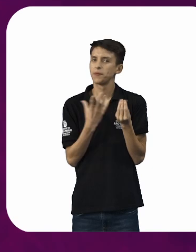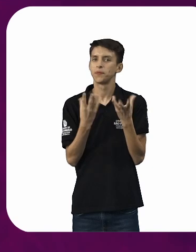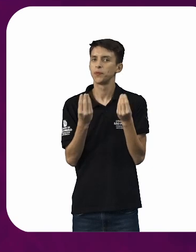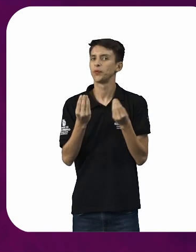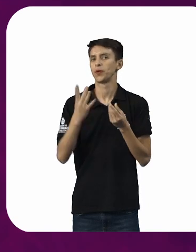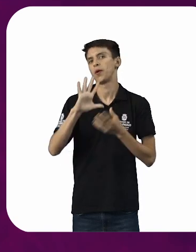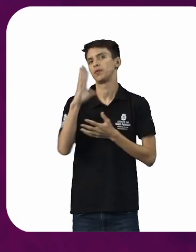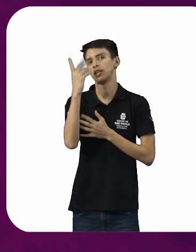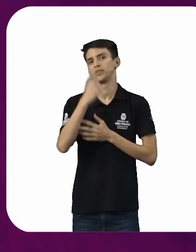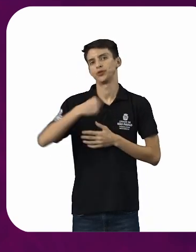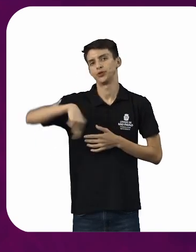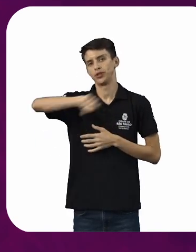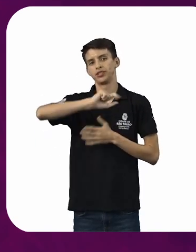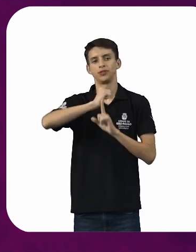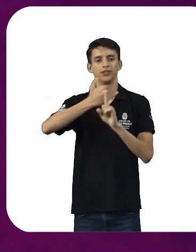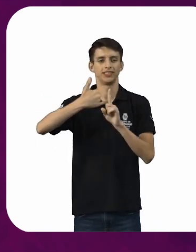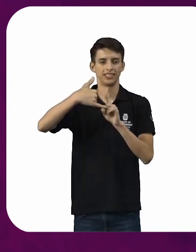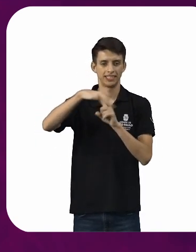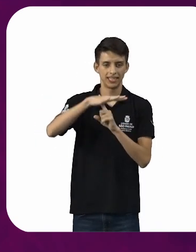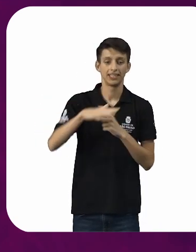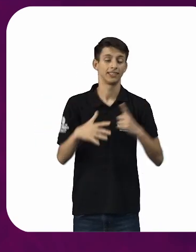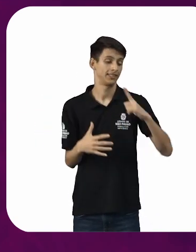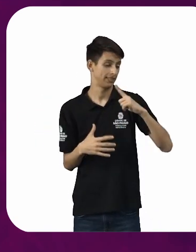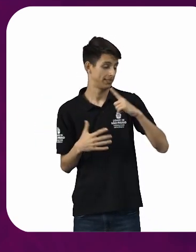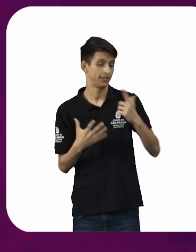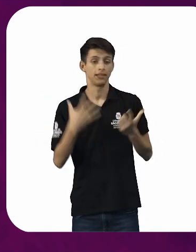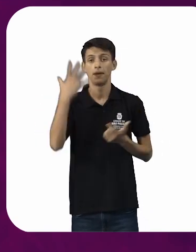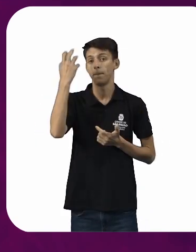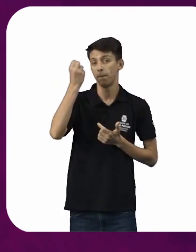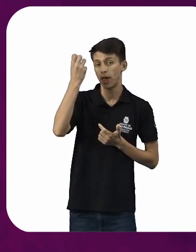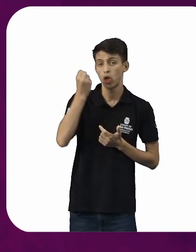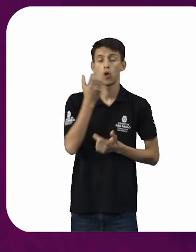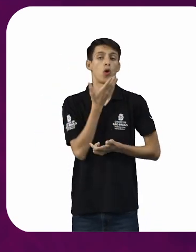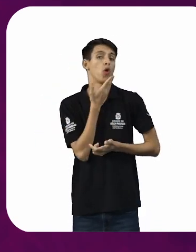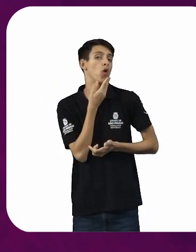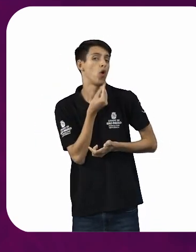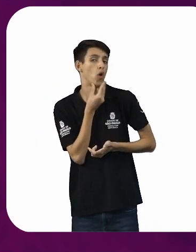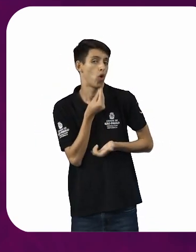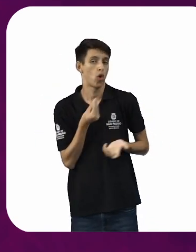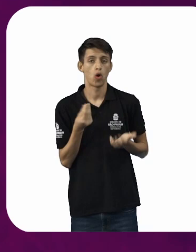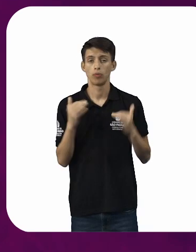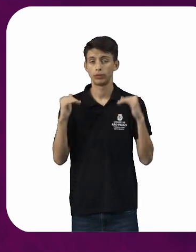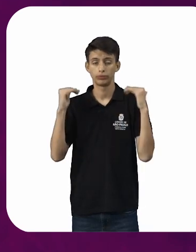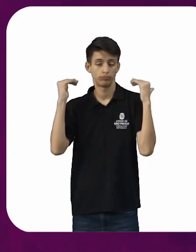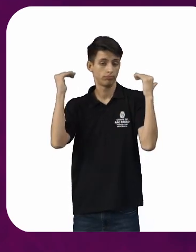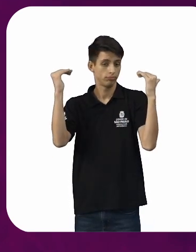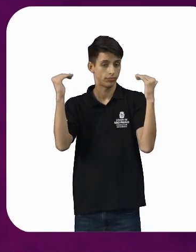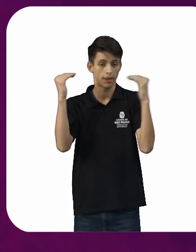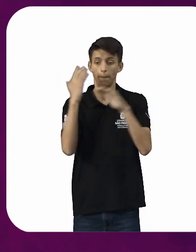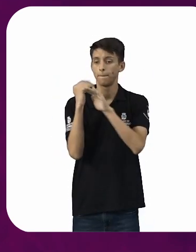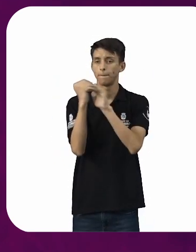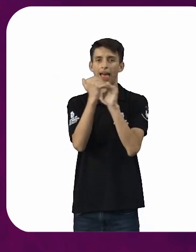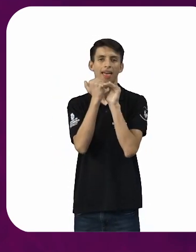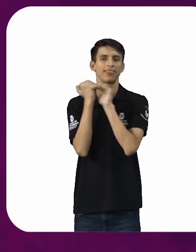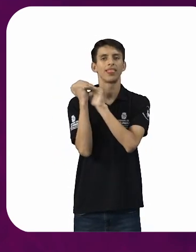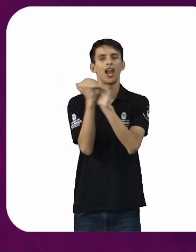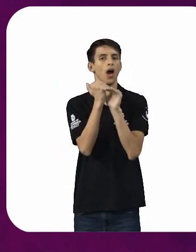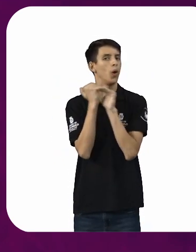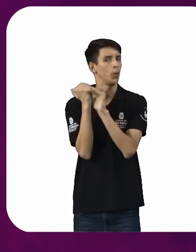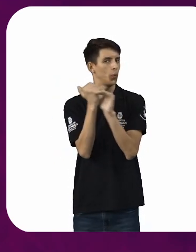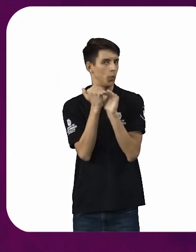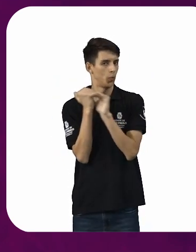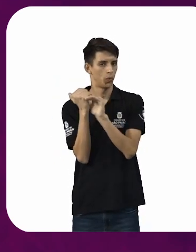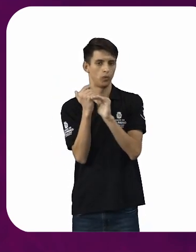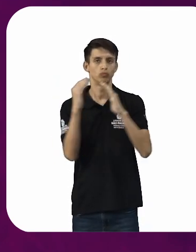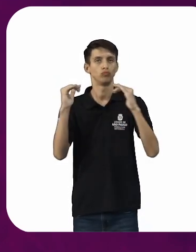né, que colocou o indivíduo branco, masculino, eurocêntrico como um padrão ideal